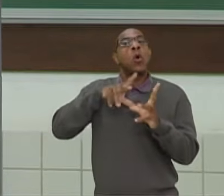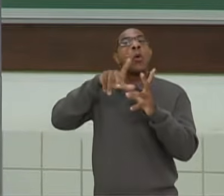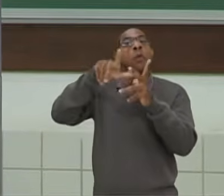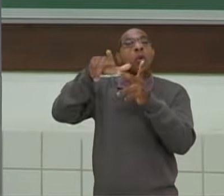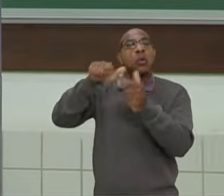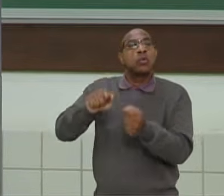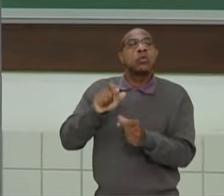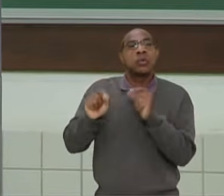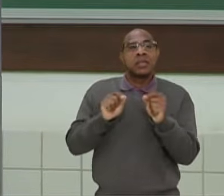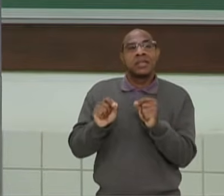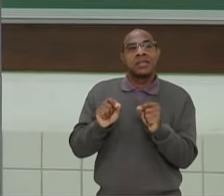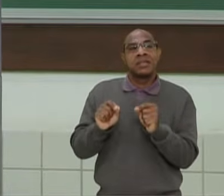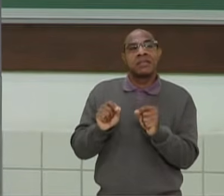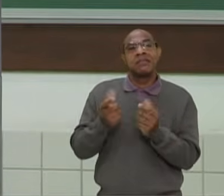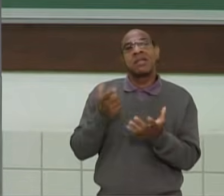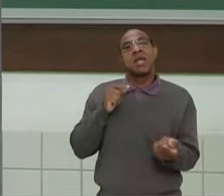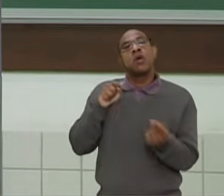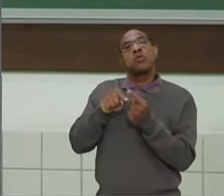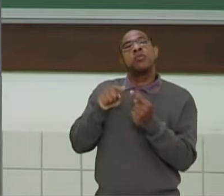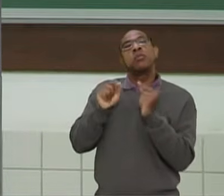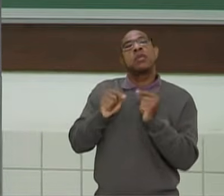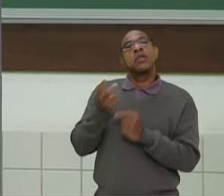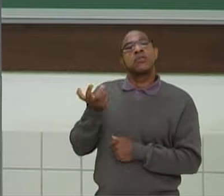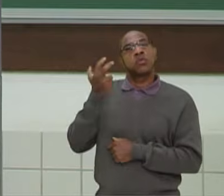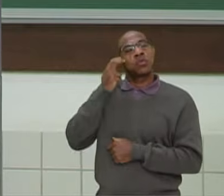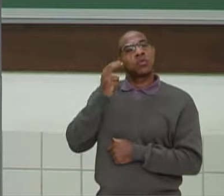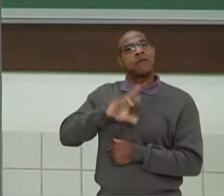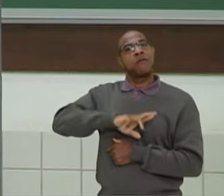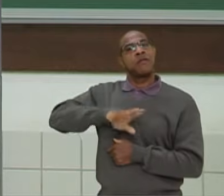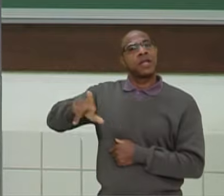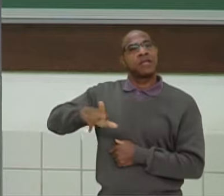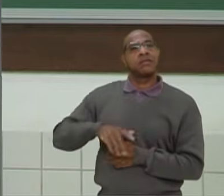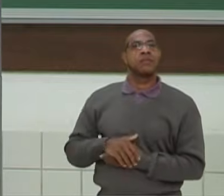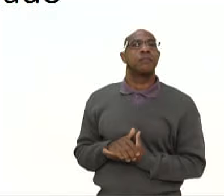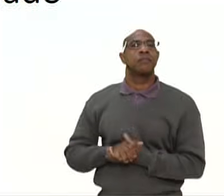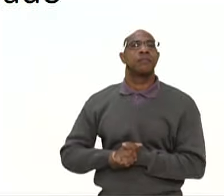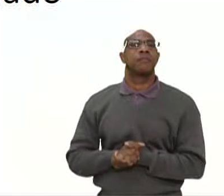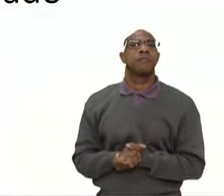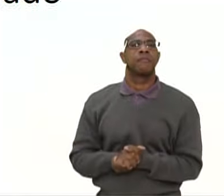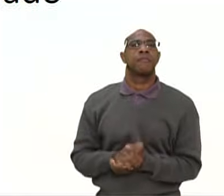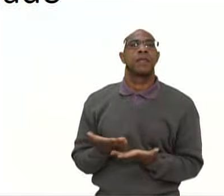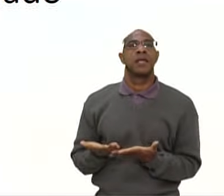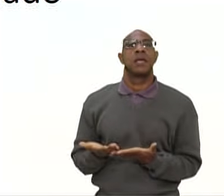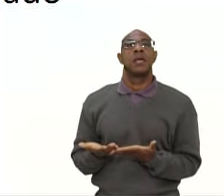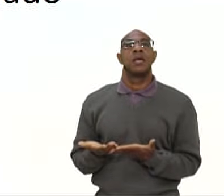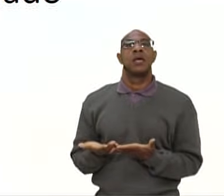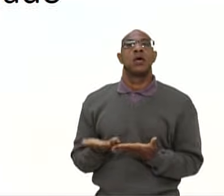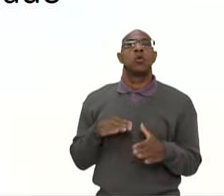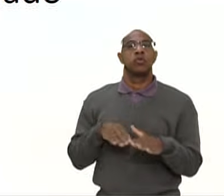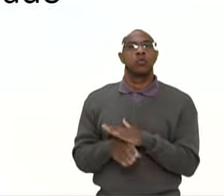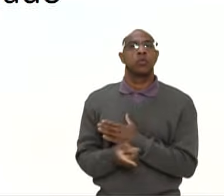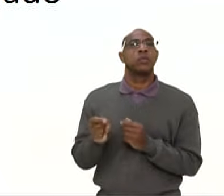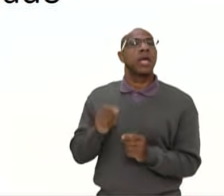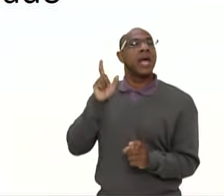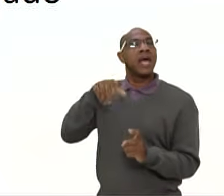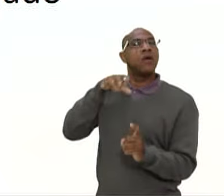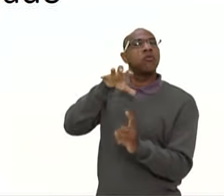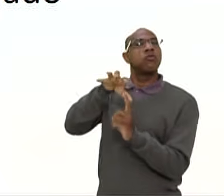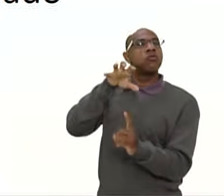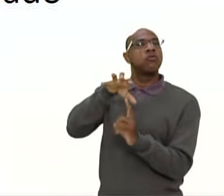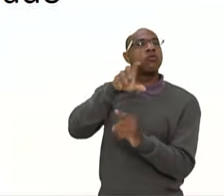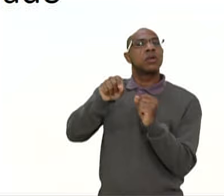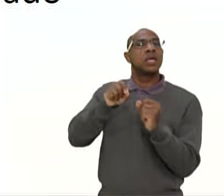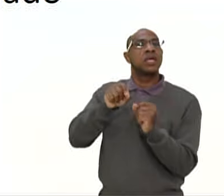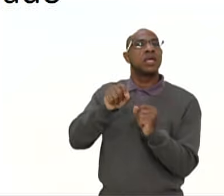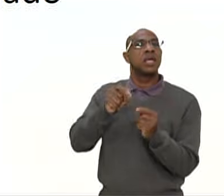ser vendida um tipo de cultura. Vamos com calma. Hábitos culturais são influenciados por modismos